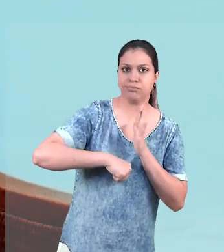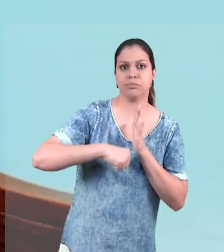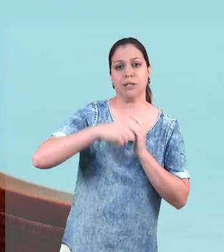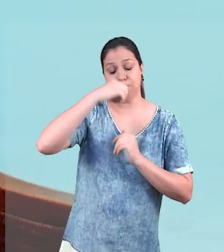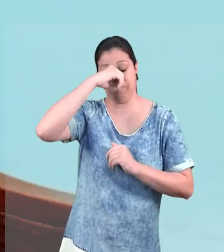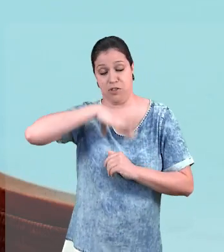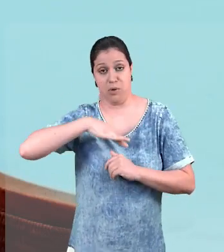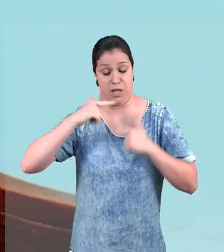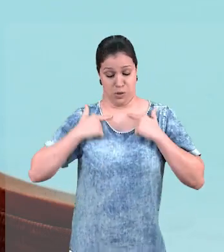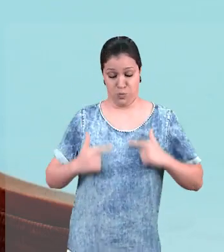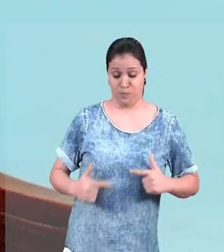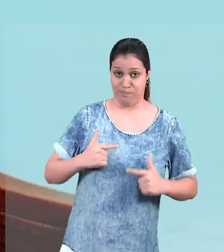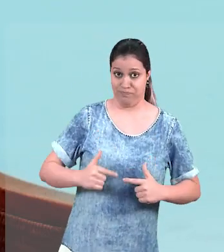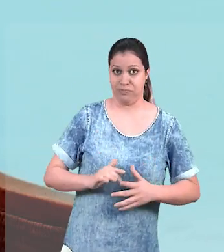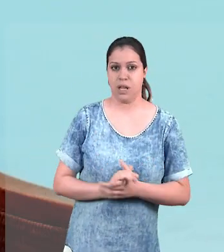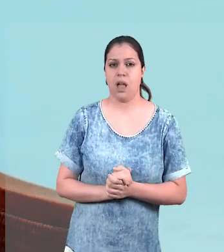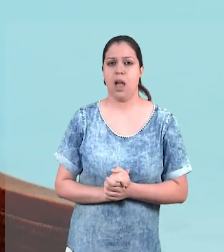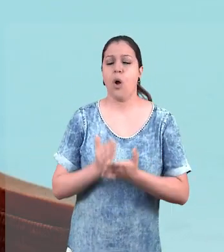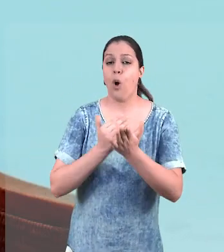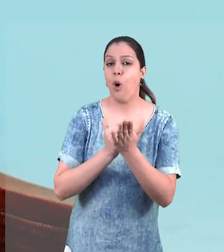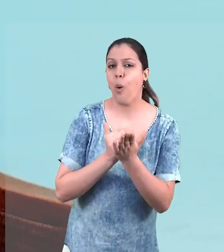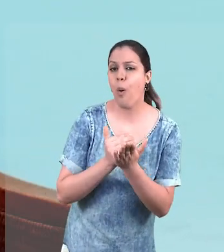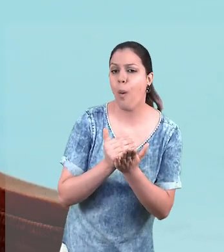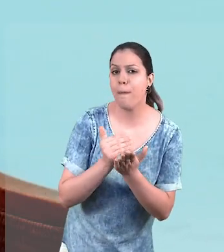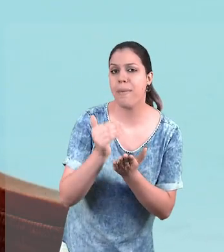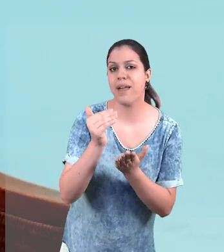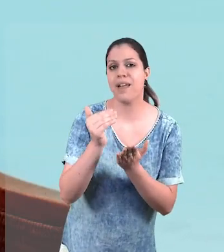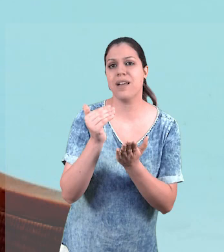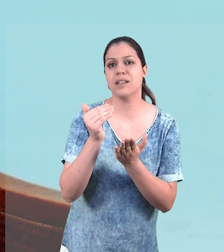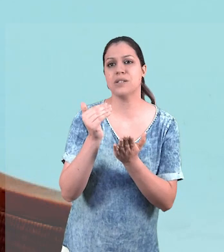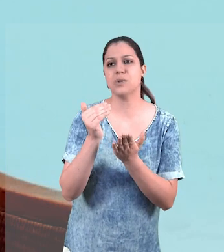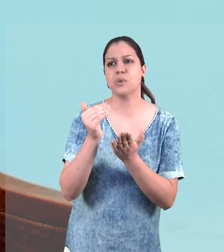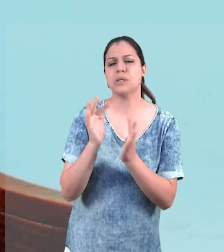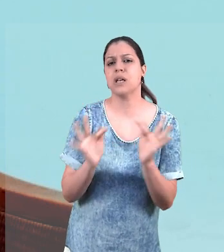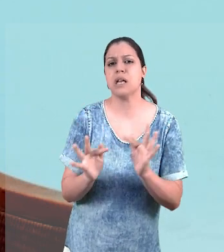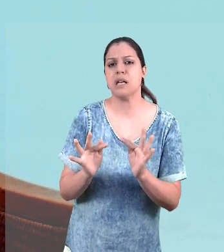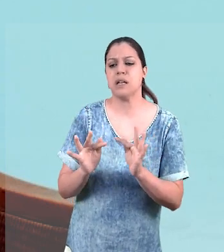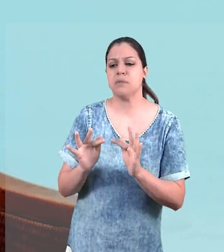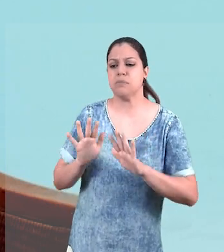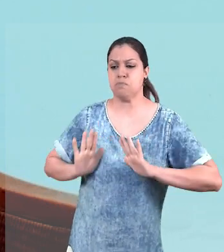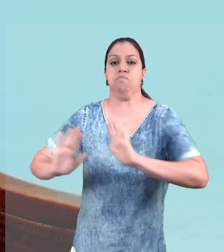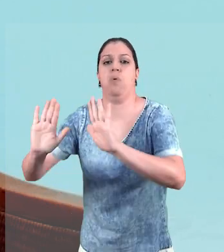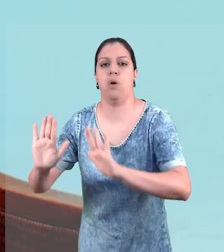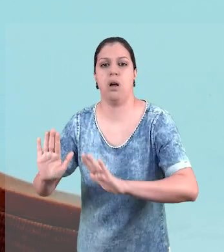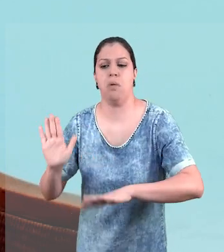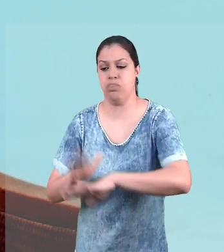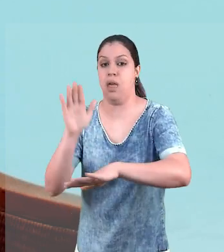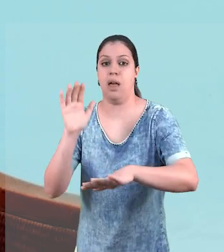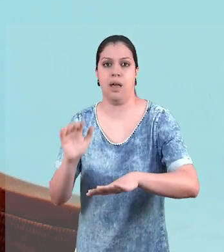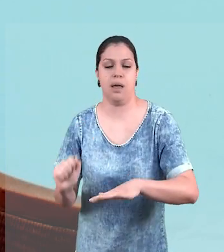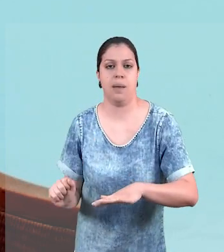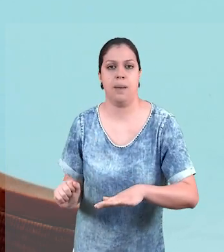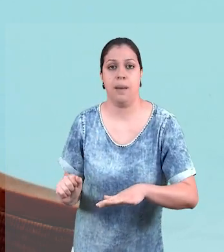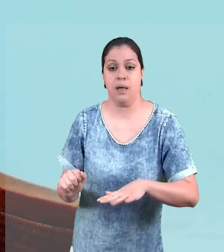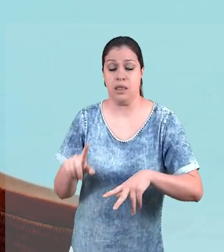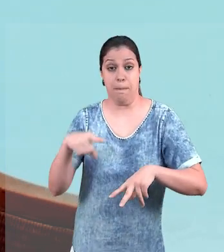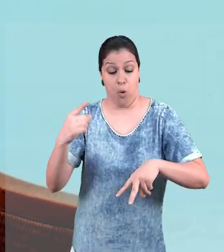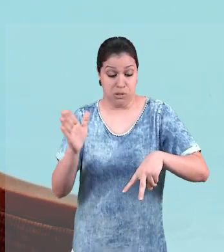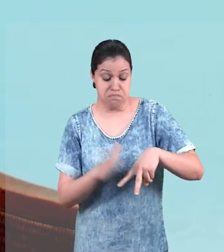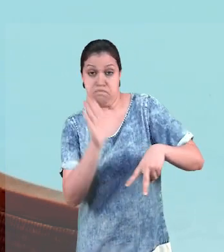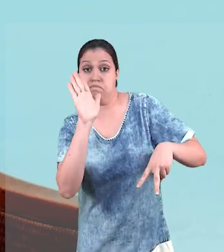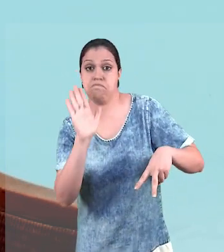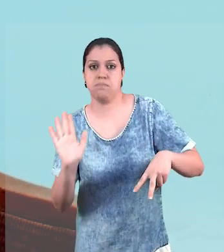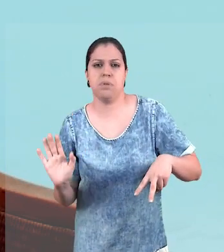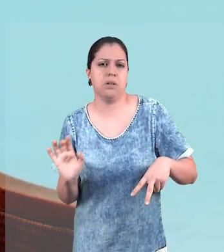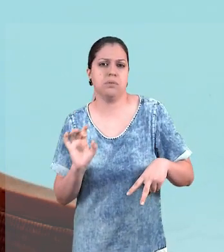físicas. Então era muito sutil. O início começava com um empurrão, um tapa nas mãos, um tapa